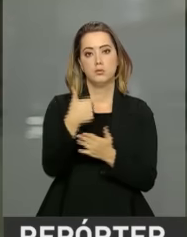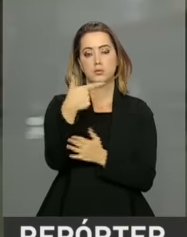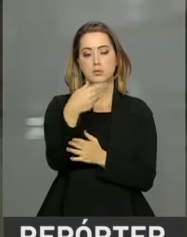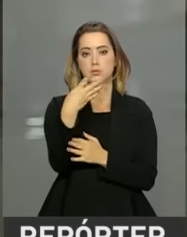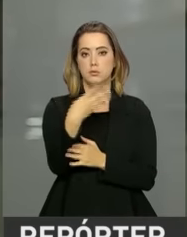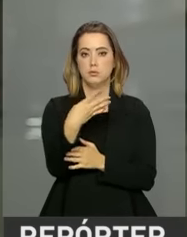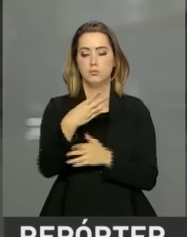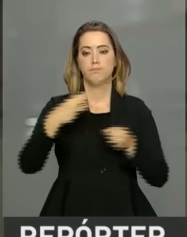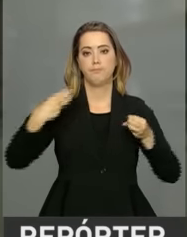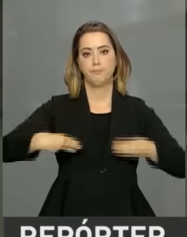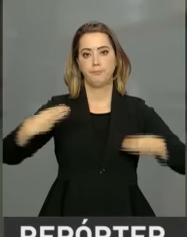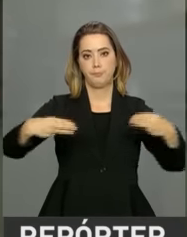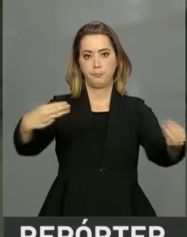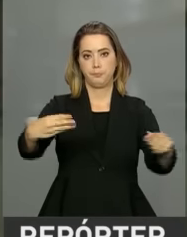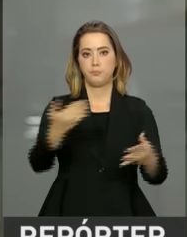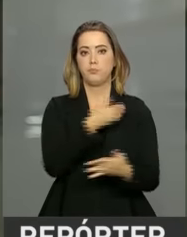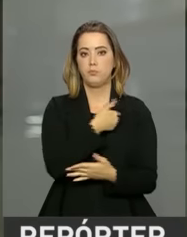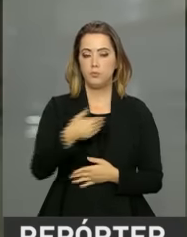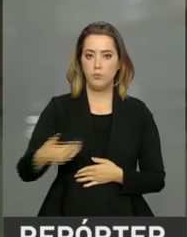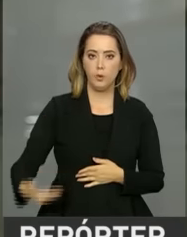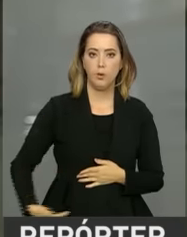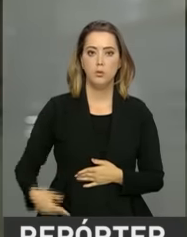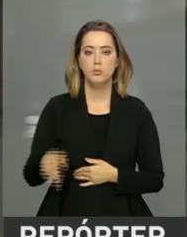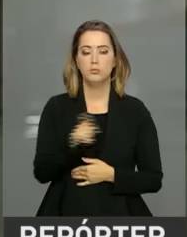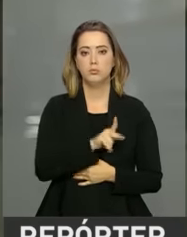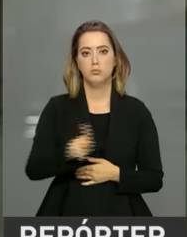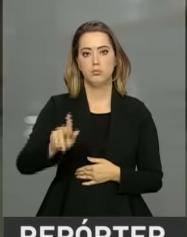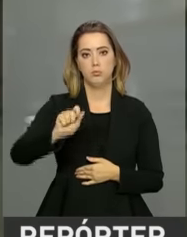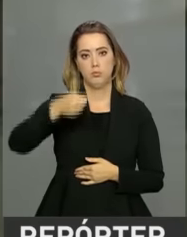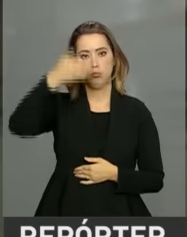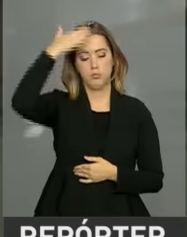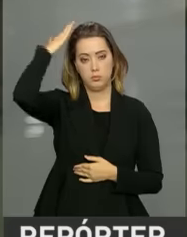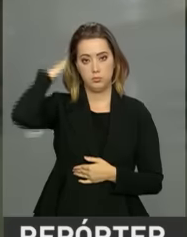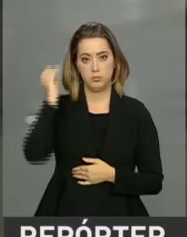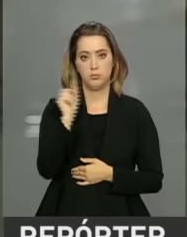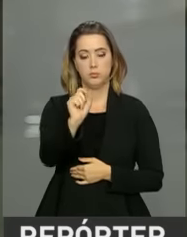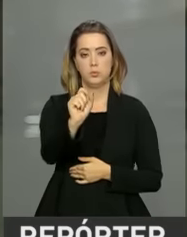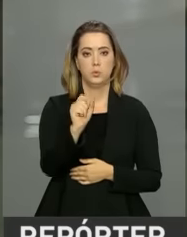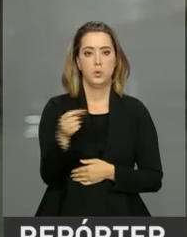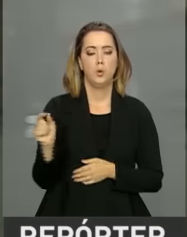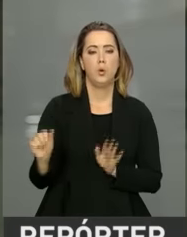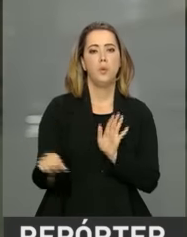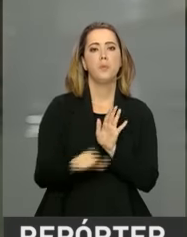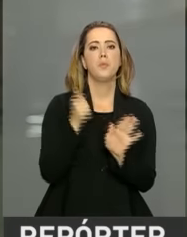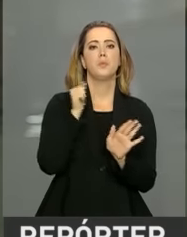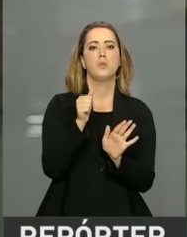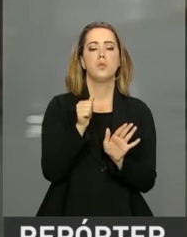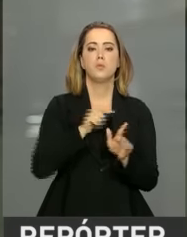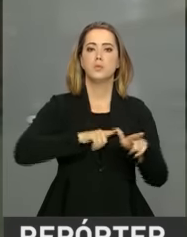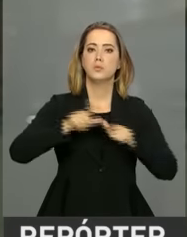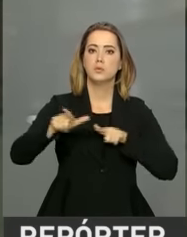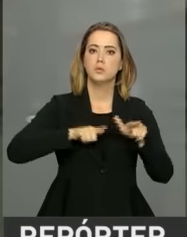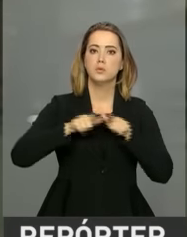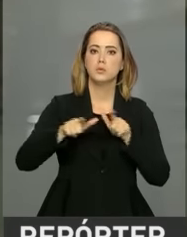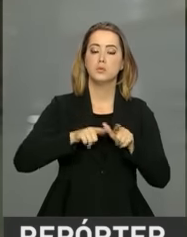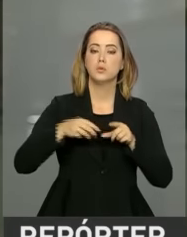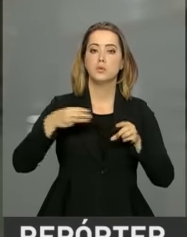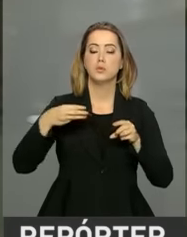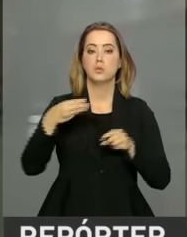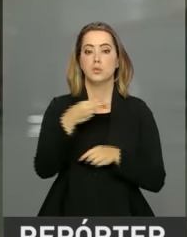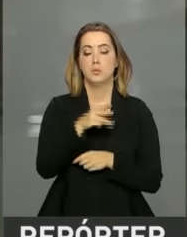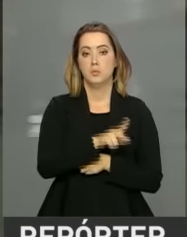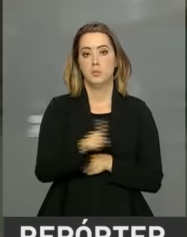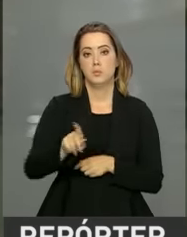24 ministérios do governo do presidente Michel Temer Este foi o primeiro ato de Michel Temer assim que